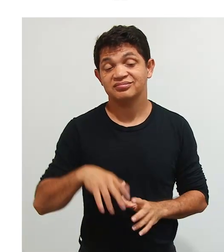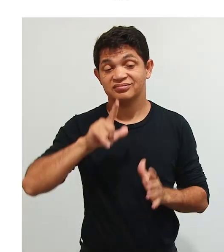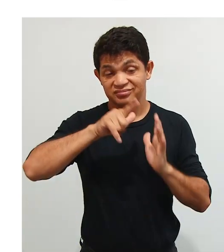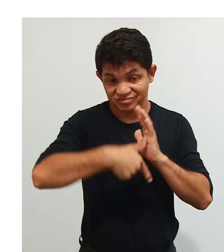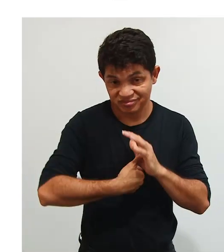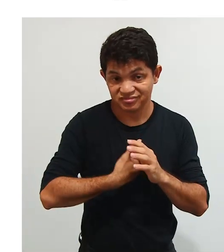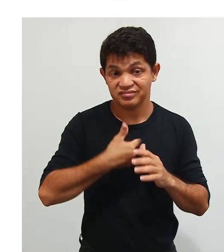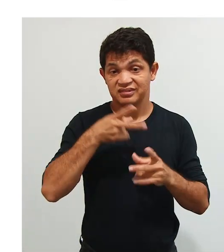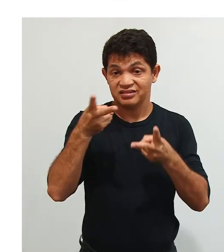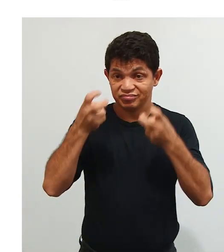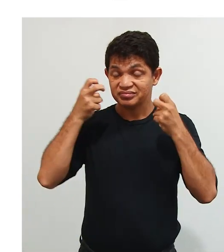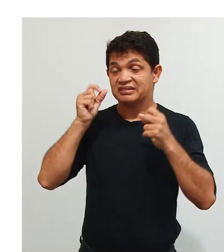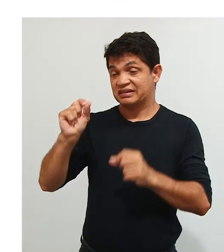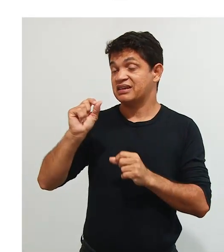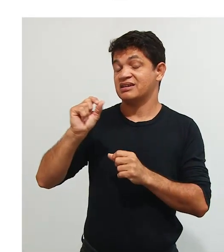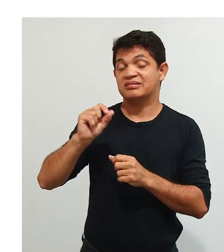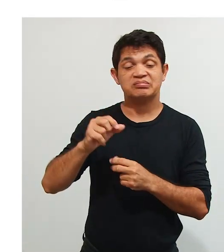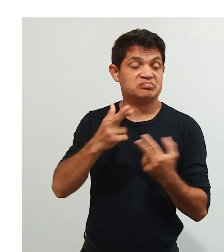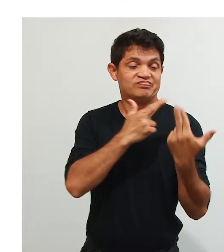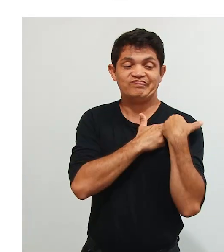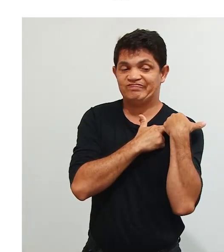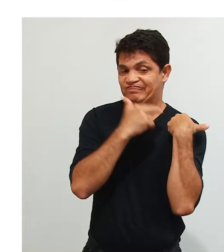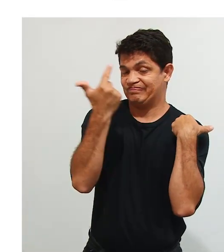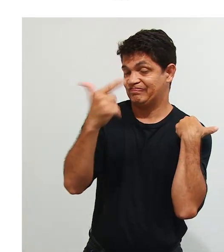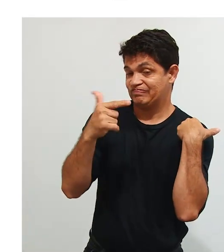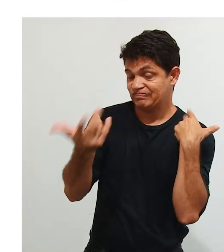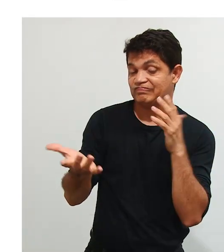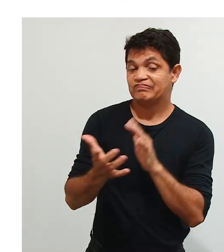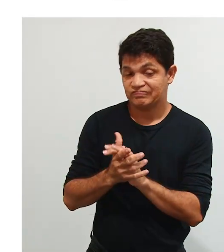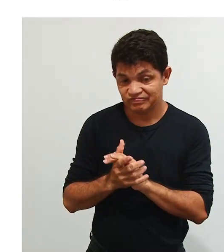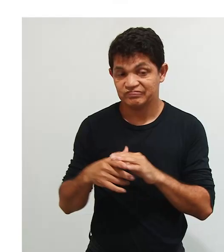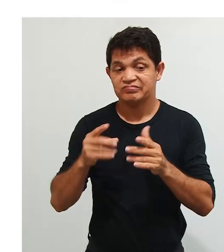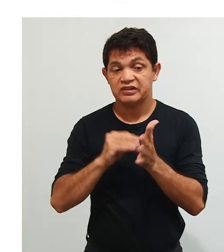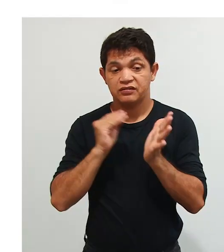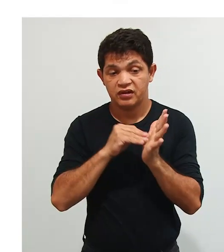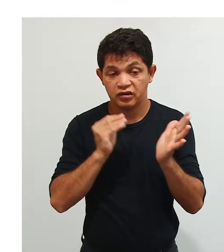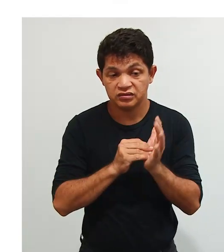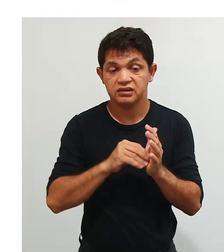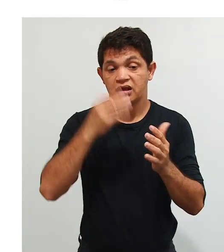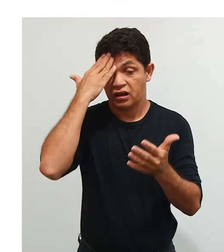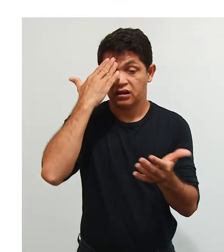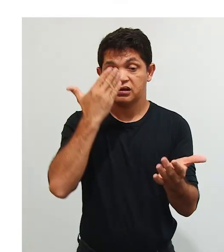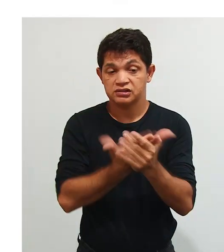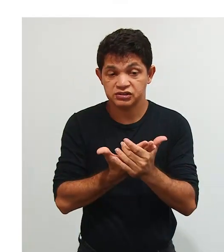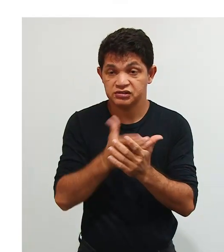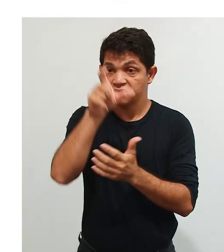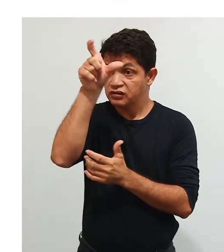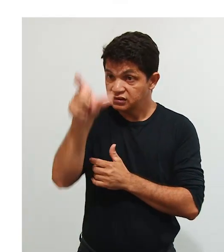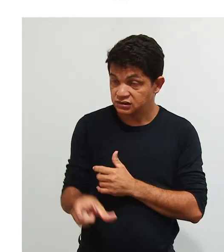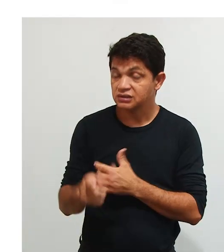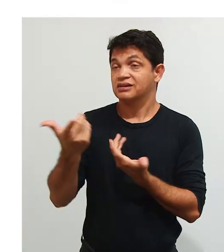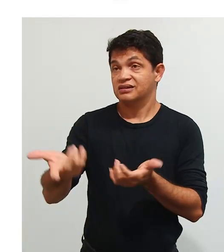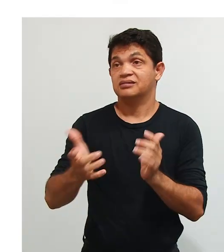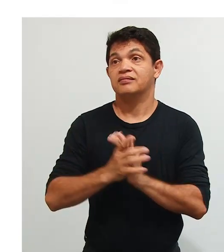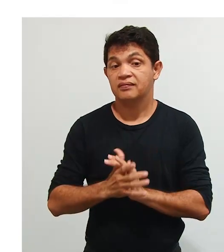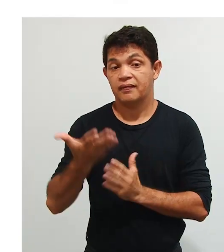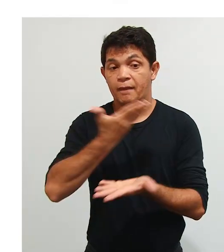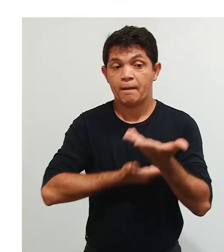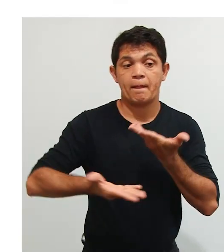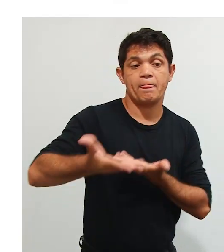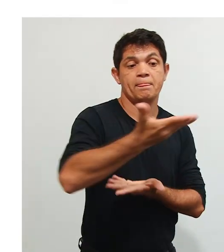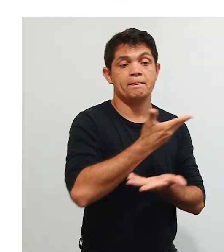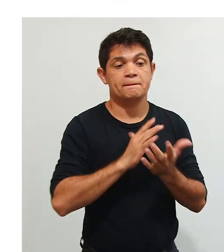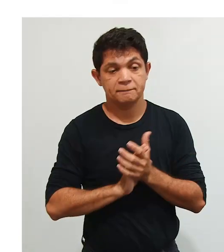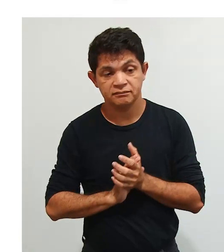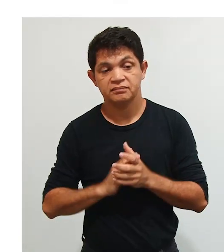que já chegar acusando a pessoa disso, daquilo, a gente nem sabe o que está acontecendo. E o reforço positivo, sempre importante, nunca